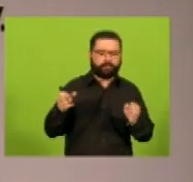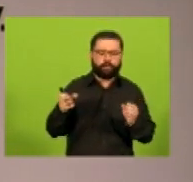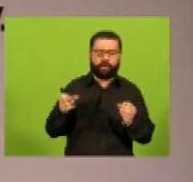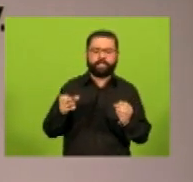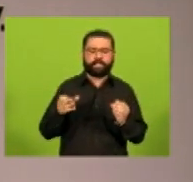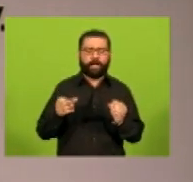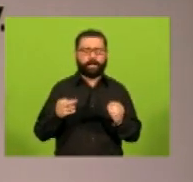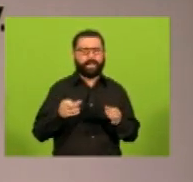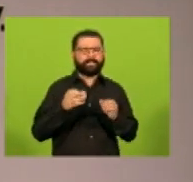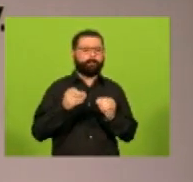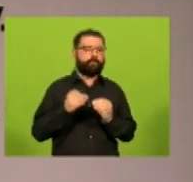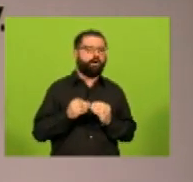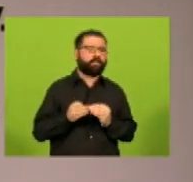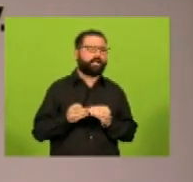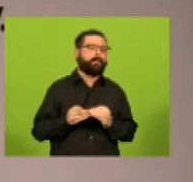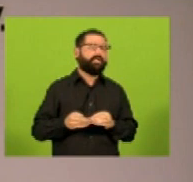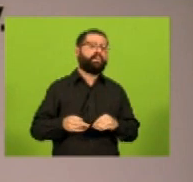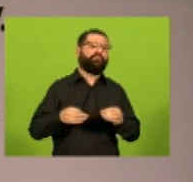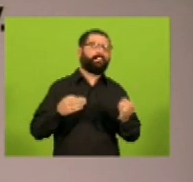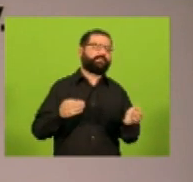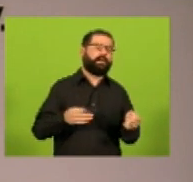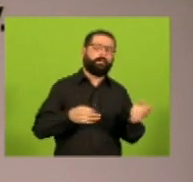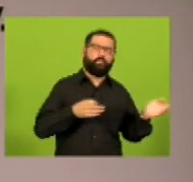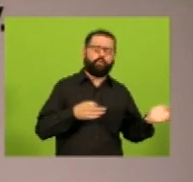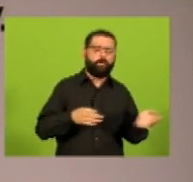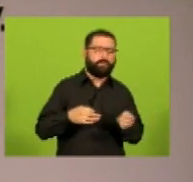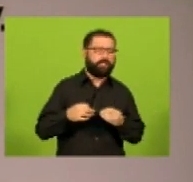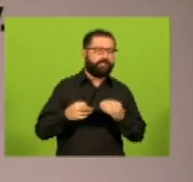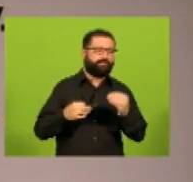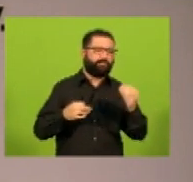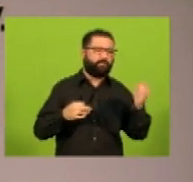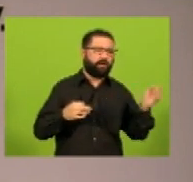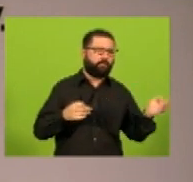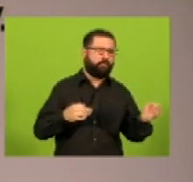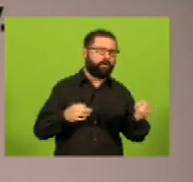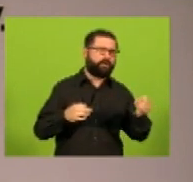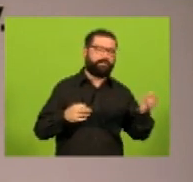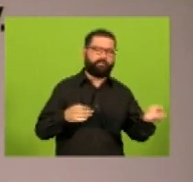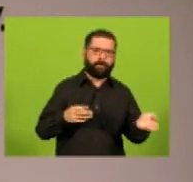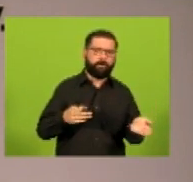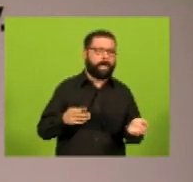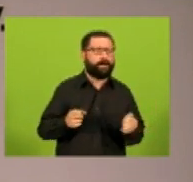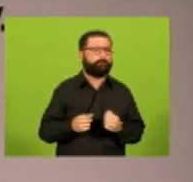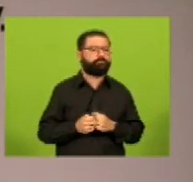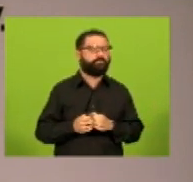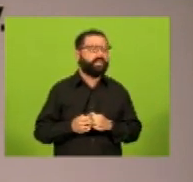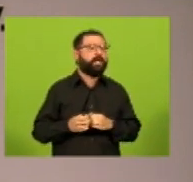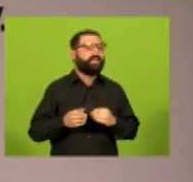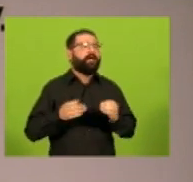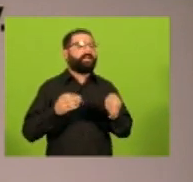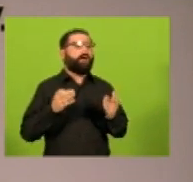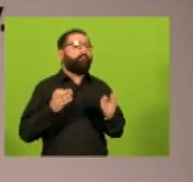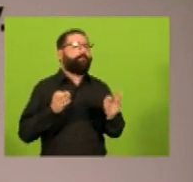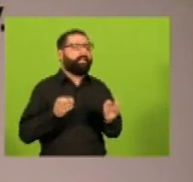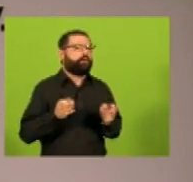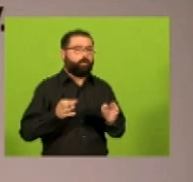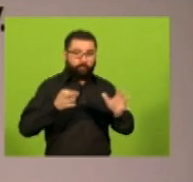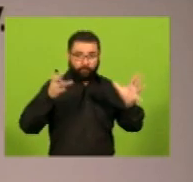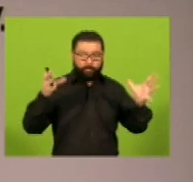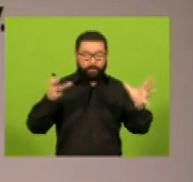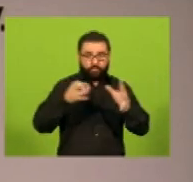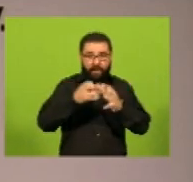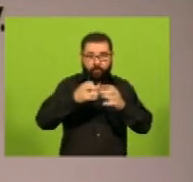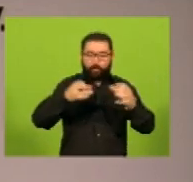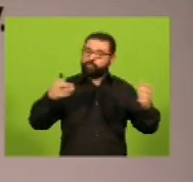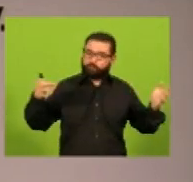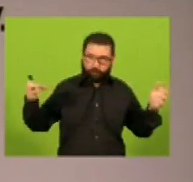lá naquelas cores lá. É essa ponta que vai ser o cone, que vai formar o cone, que vai formar o leque. Então